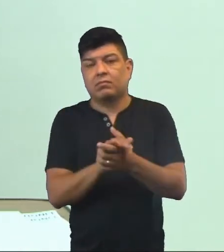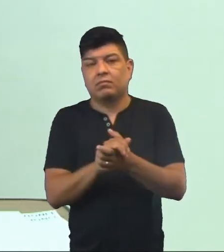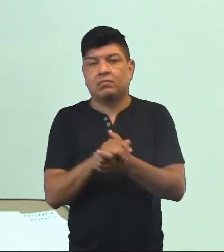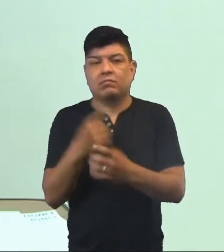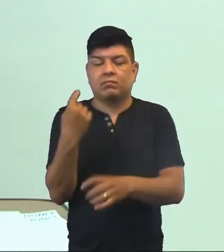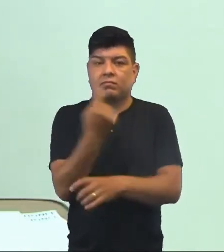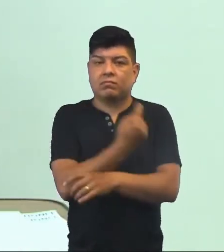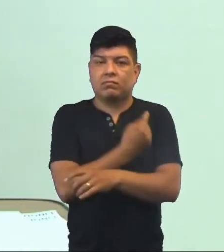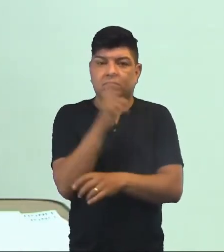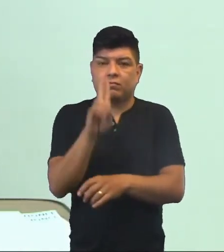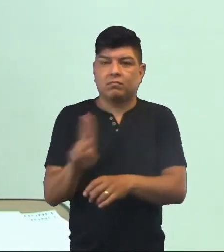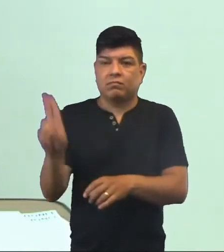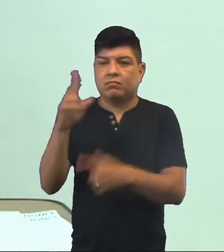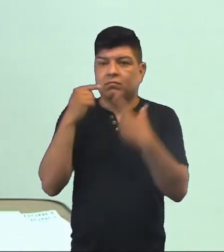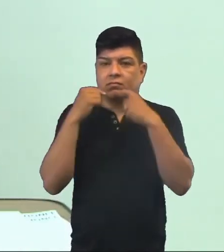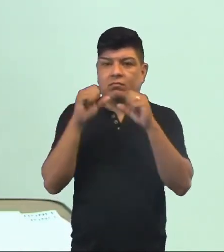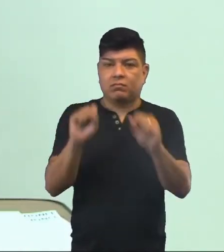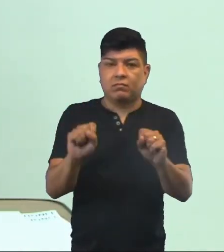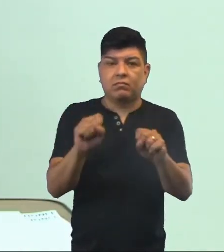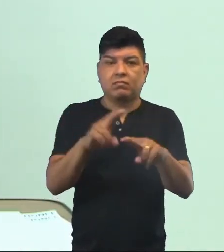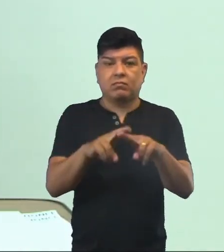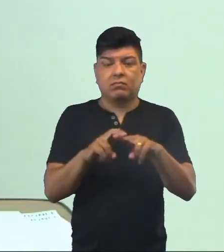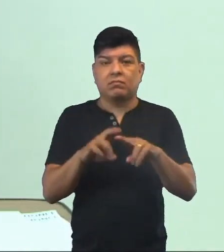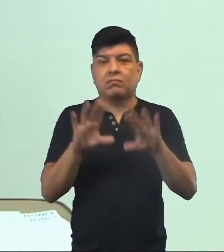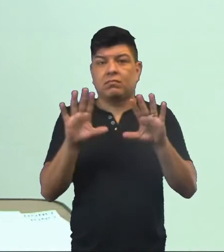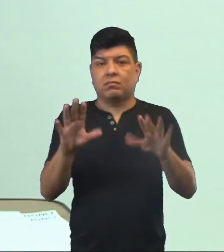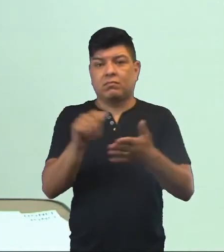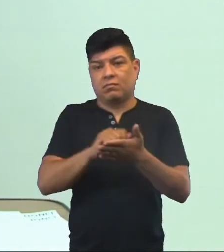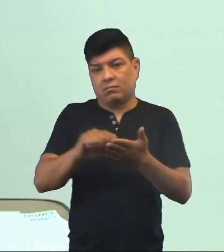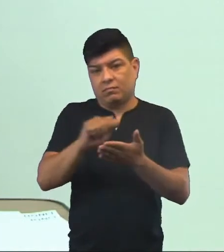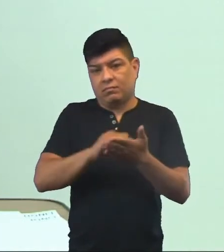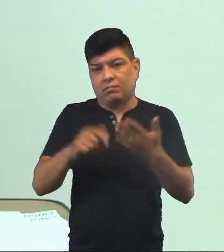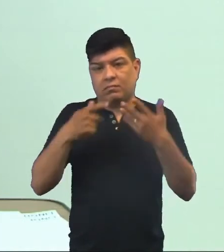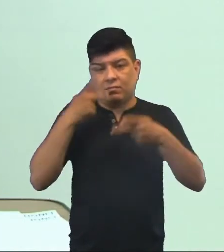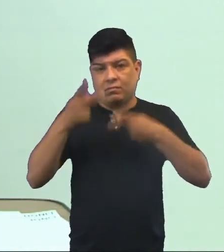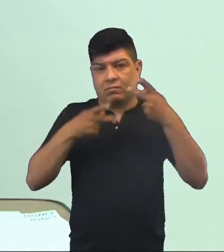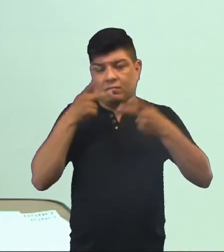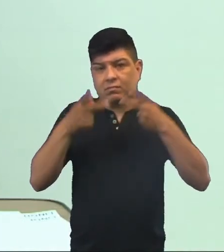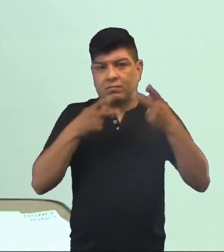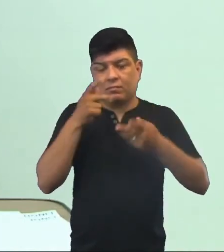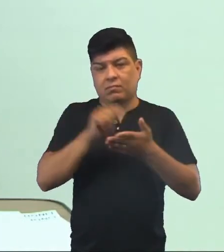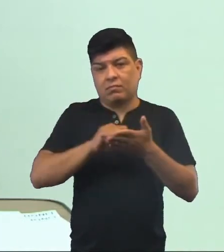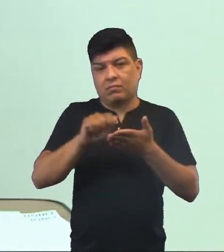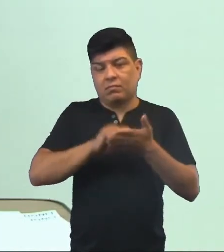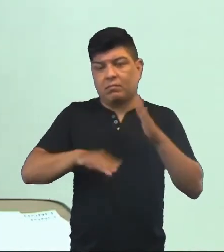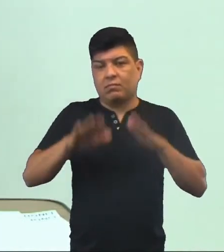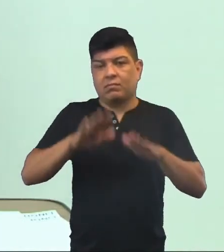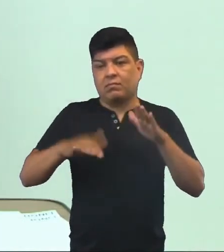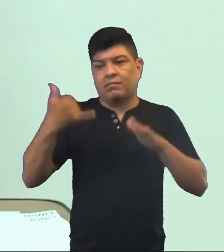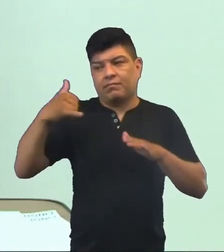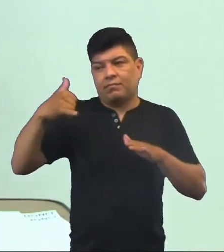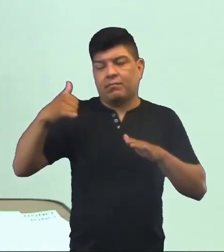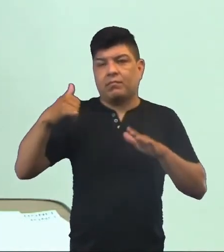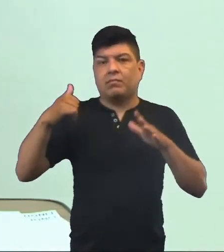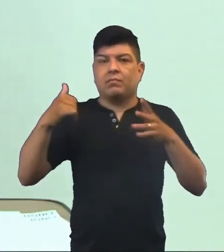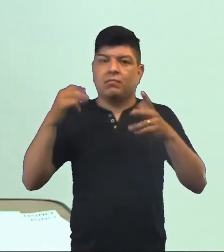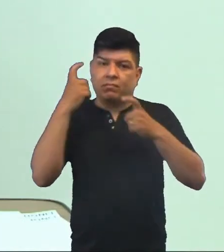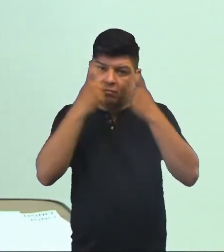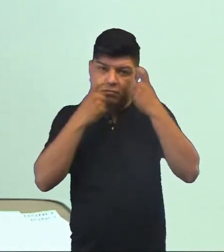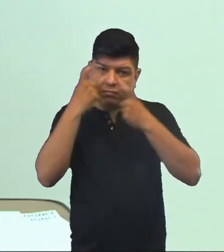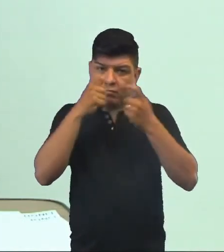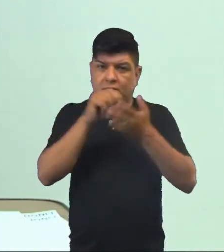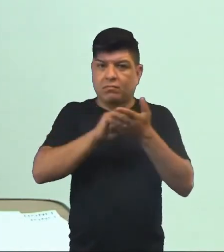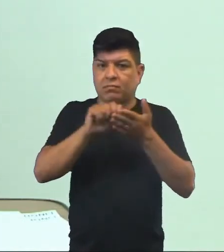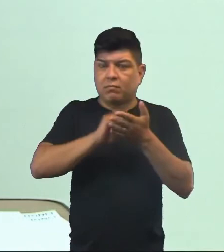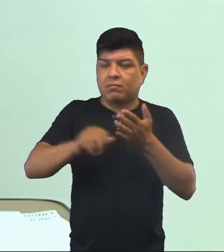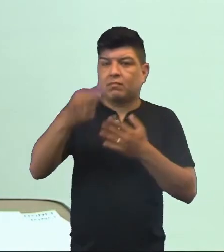em nosso uso dessas linguagens, tanto na questão da escrita quanto a fala. Na escrita, às vezes, a gente no celular, a gente não se preocupa em